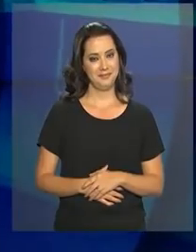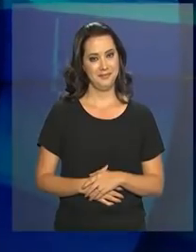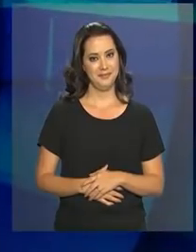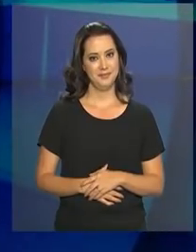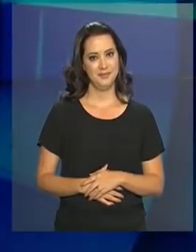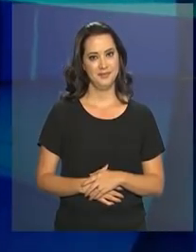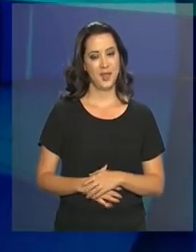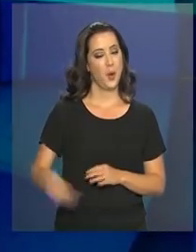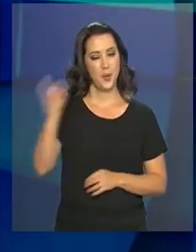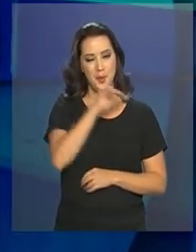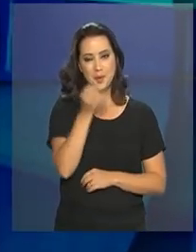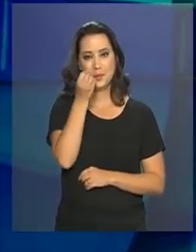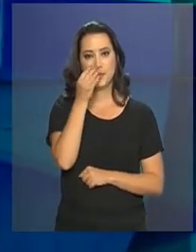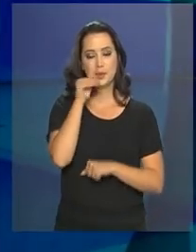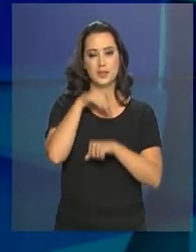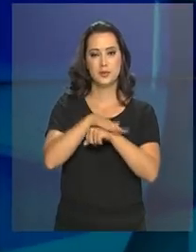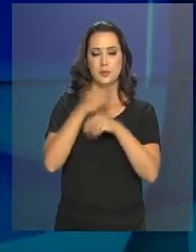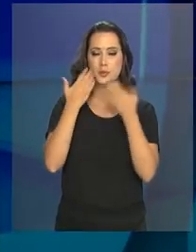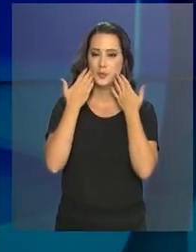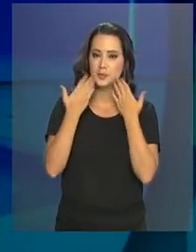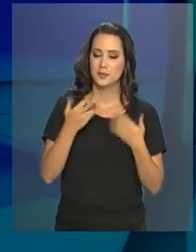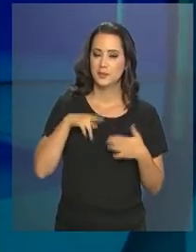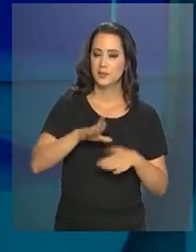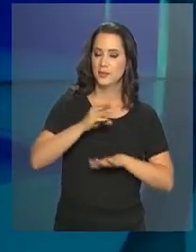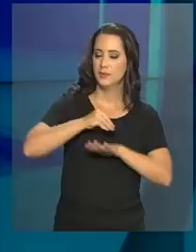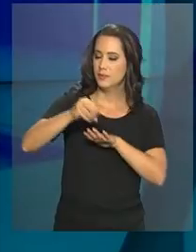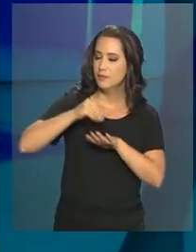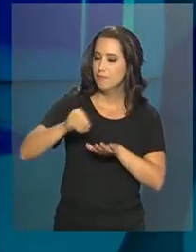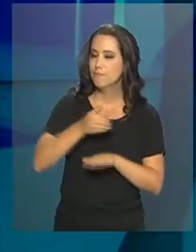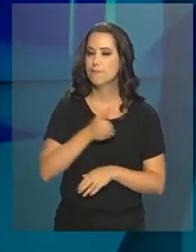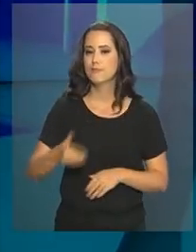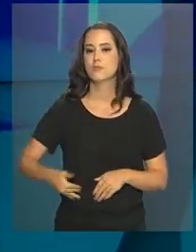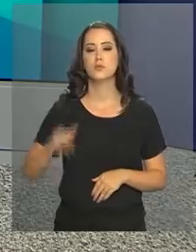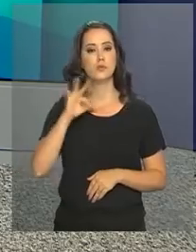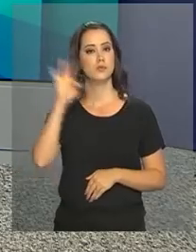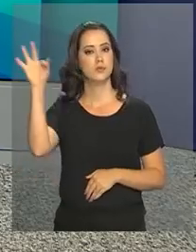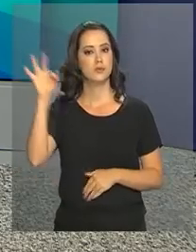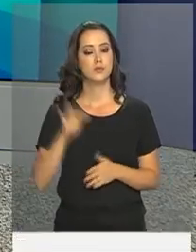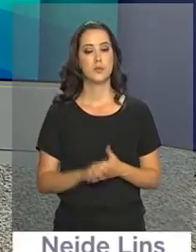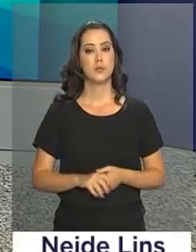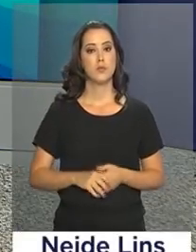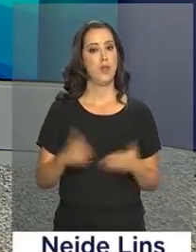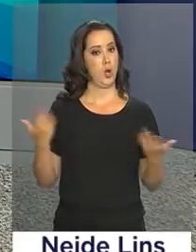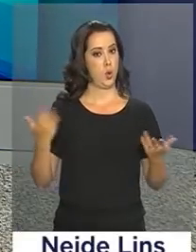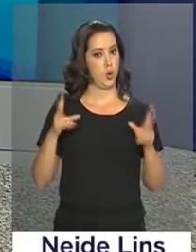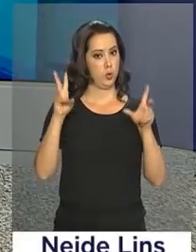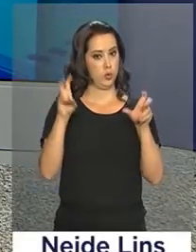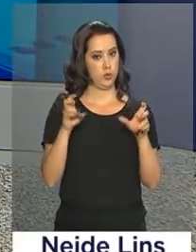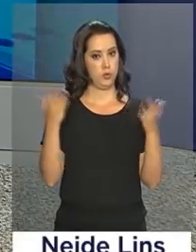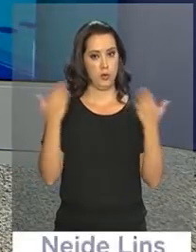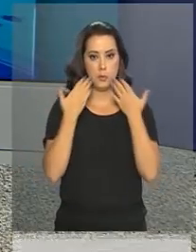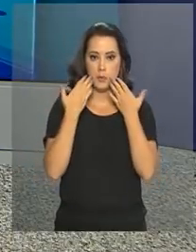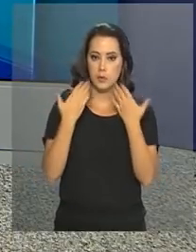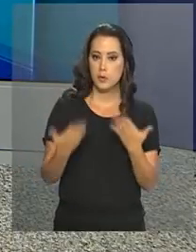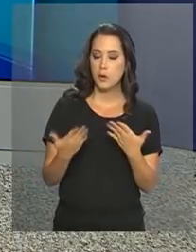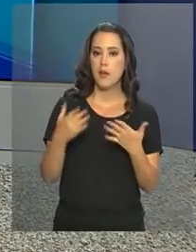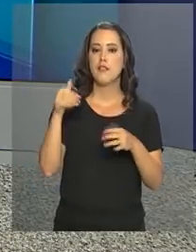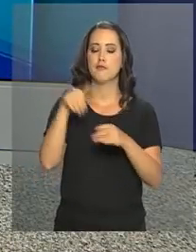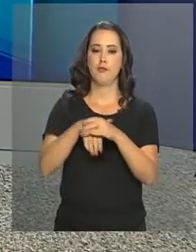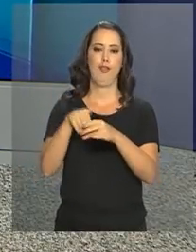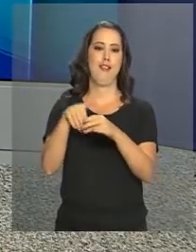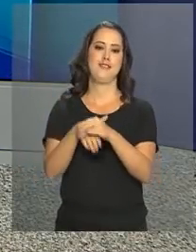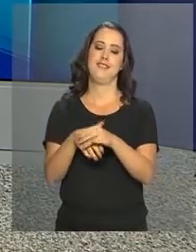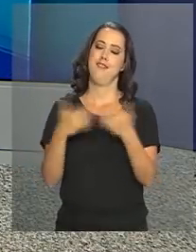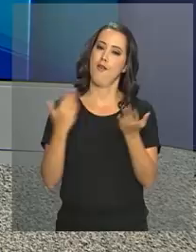Olá, boa noite. No ar o repórter NBR com as notícias do governo federal. E o assunto desta edição são as